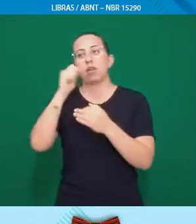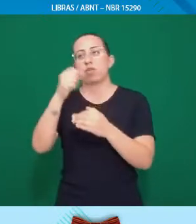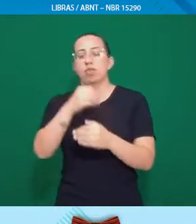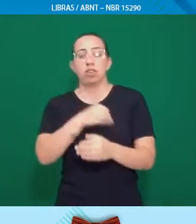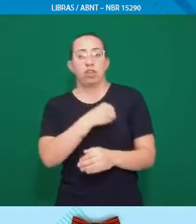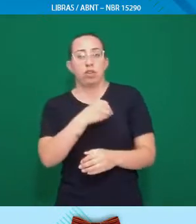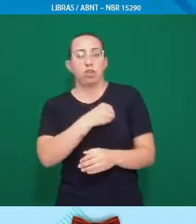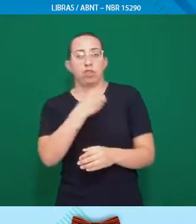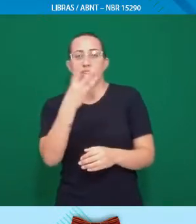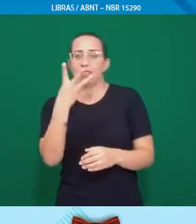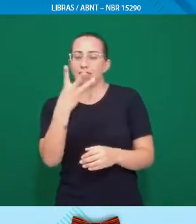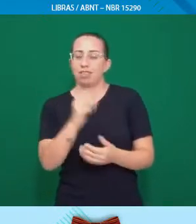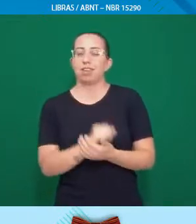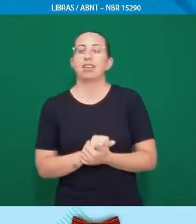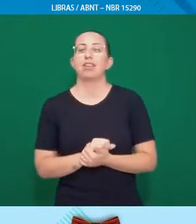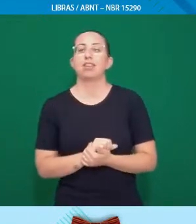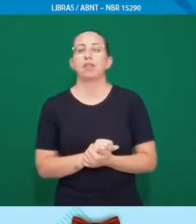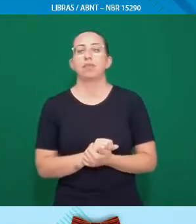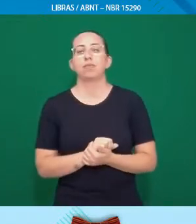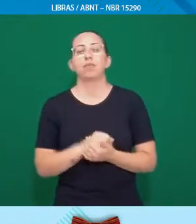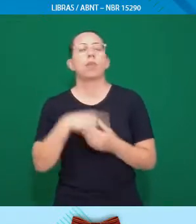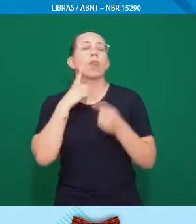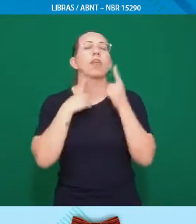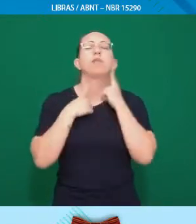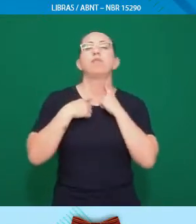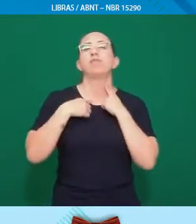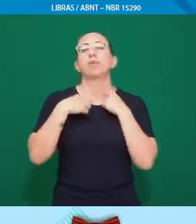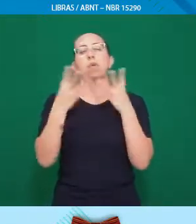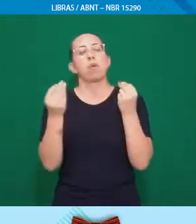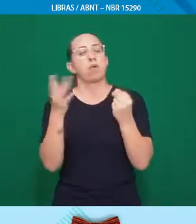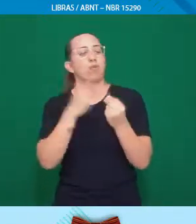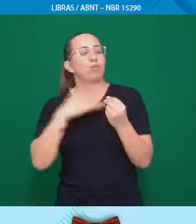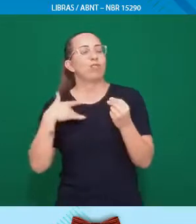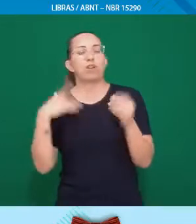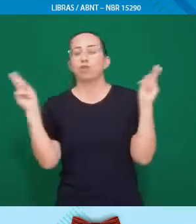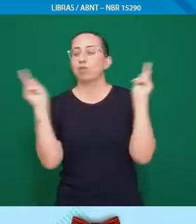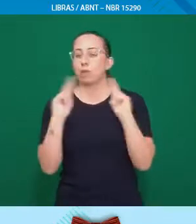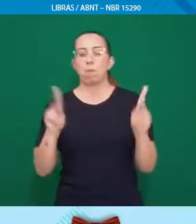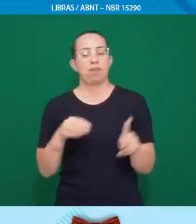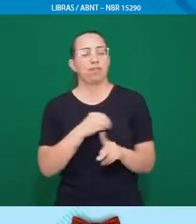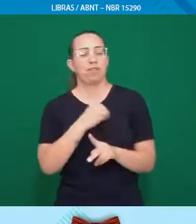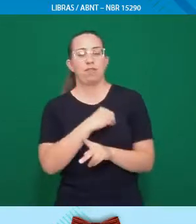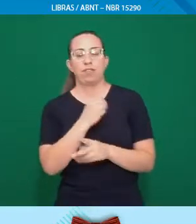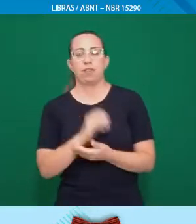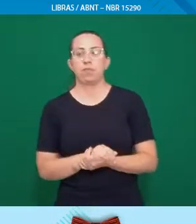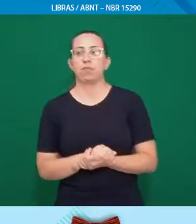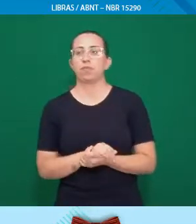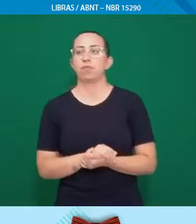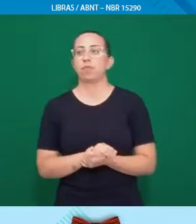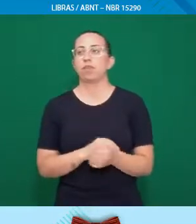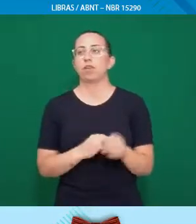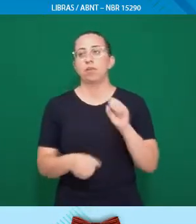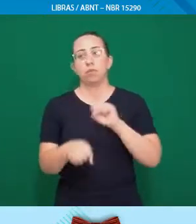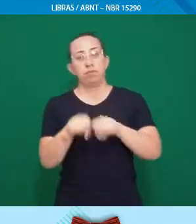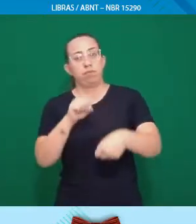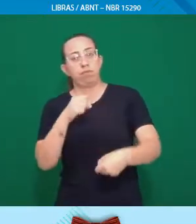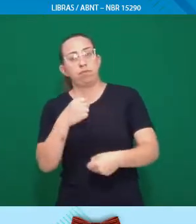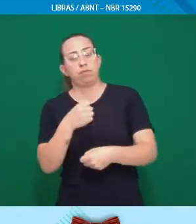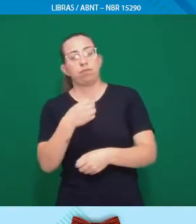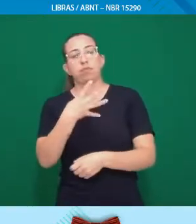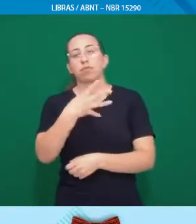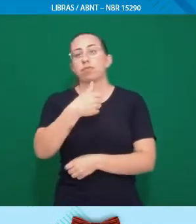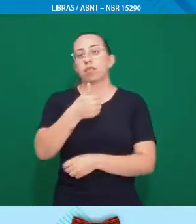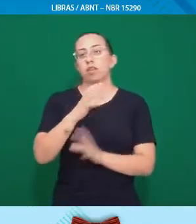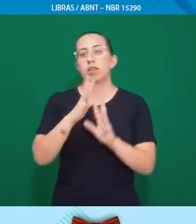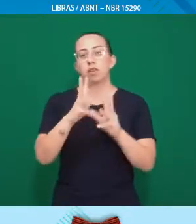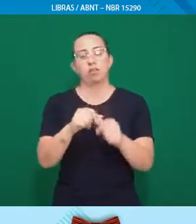Teremos nossos agradecimentos e congratulações desejando-lhe muita saúde e paz na sua vida Moção 41/2001